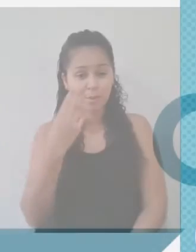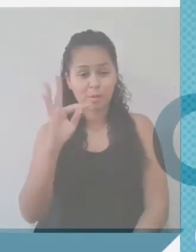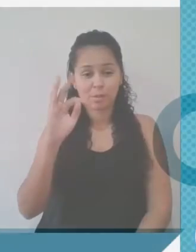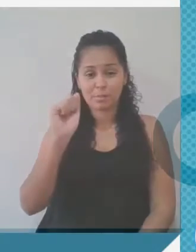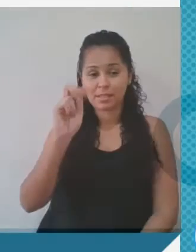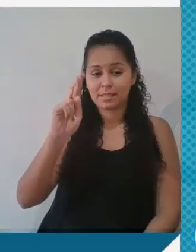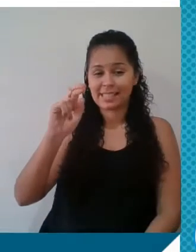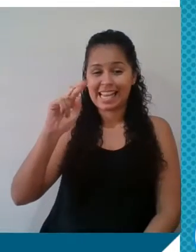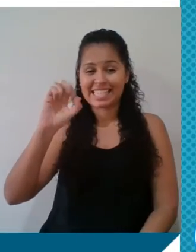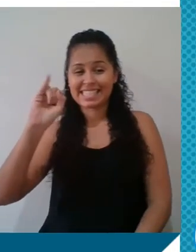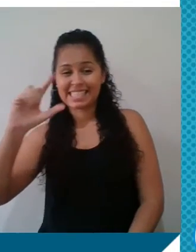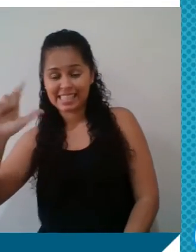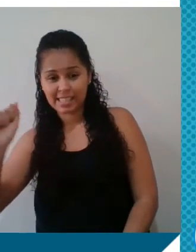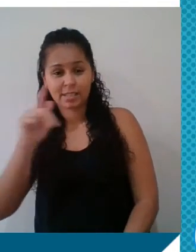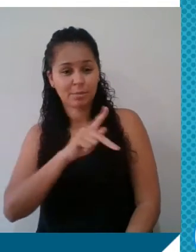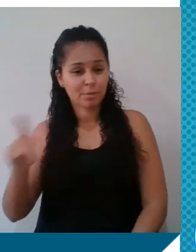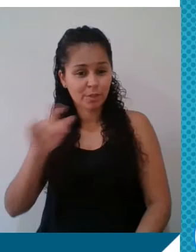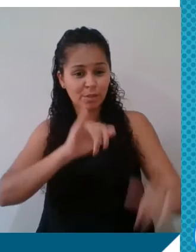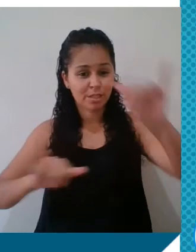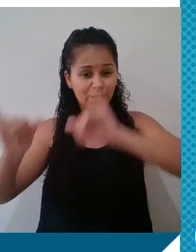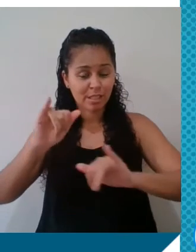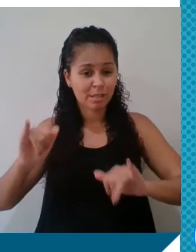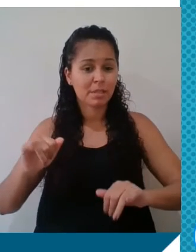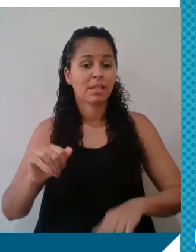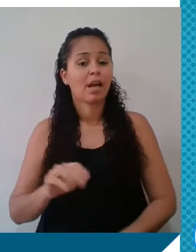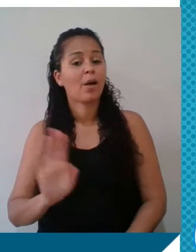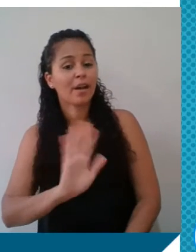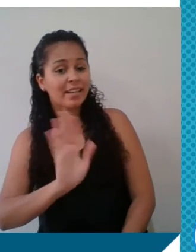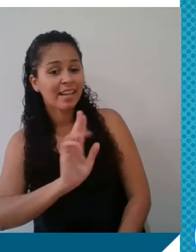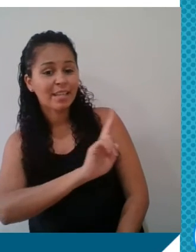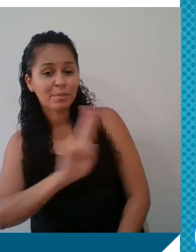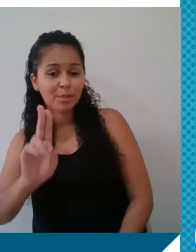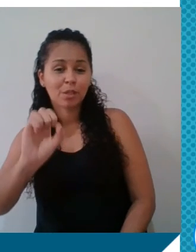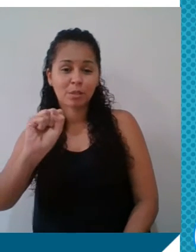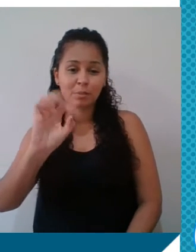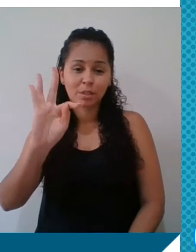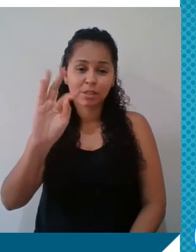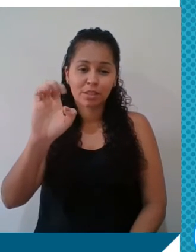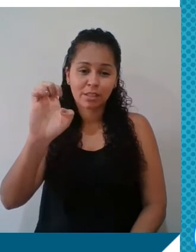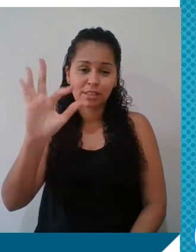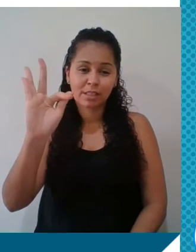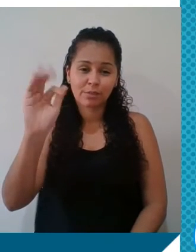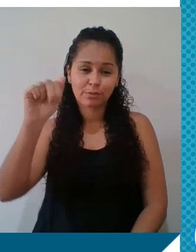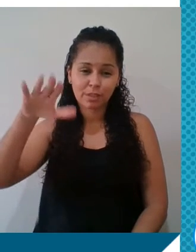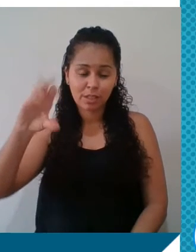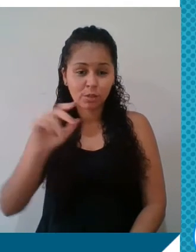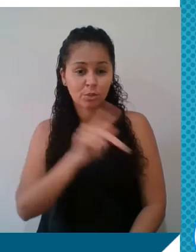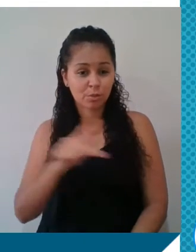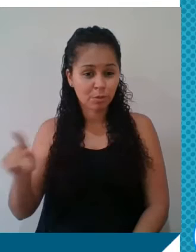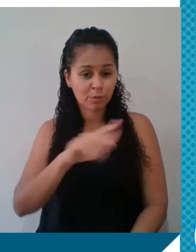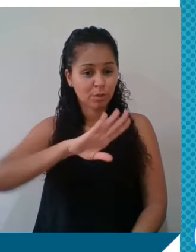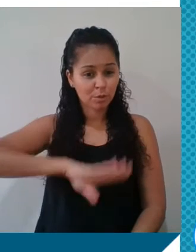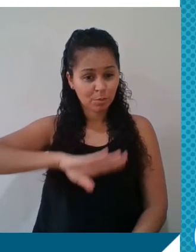pessoal, meu nome é Tarsila, eu sou mediadora de Química e faço parte do Grupo SOA. Olá pessoal, eu sou Stefânio, mediador de língua